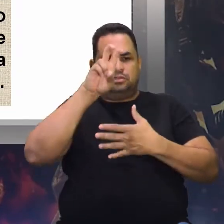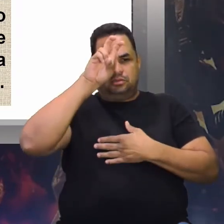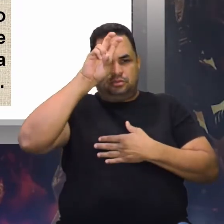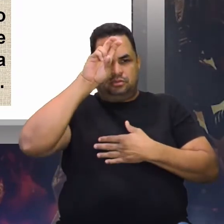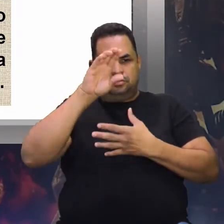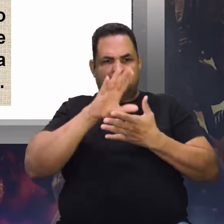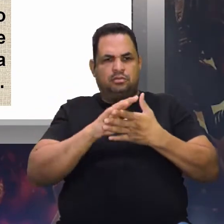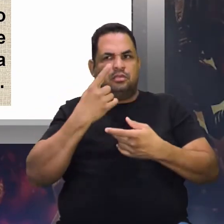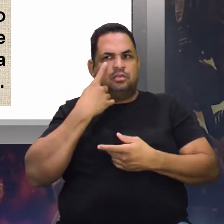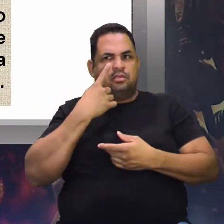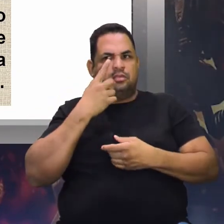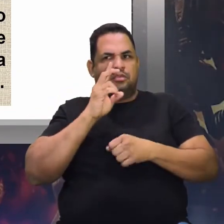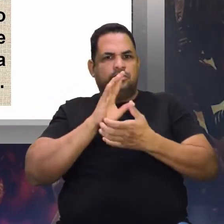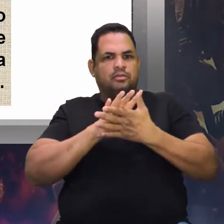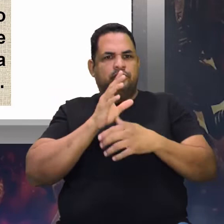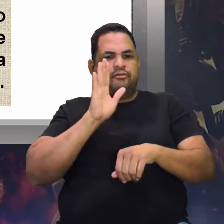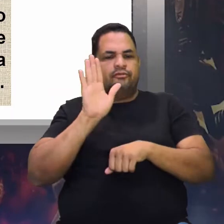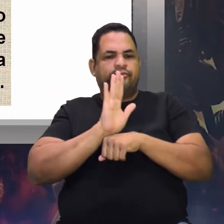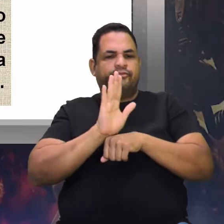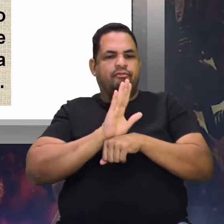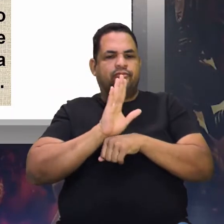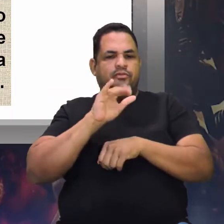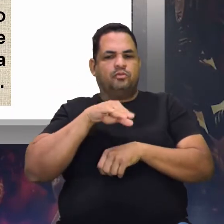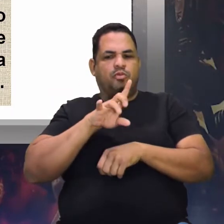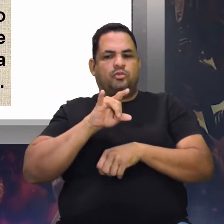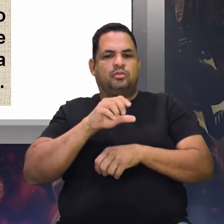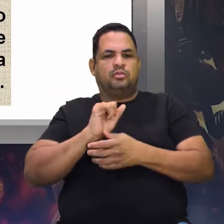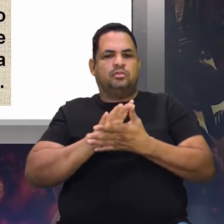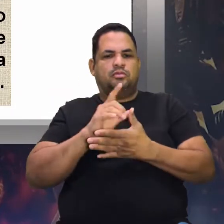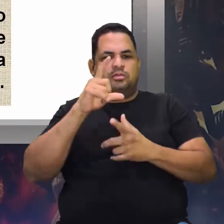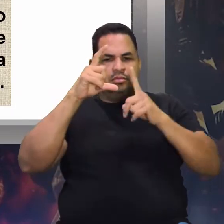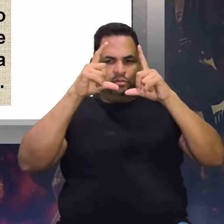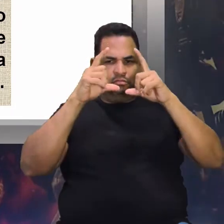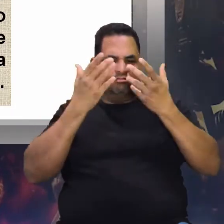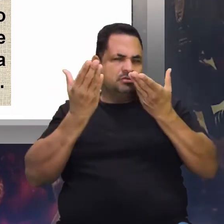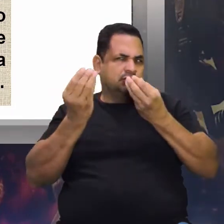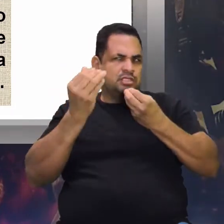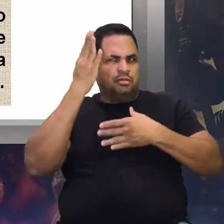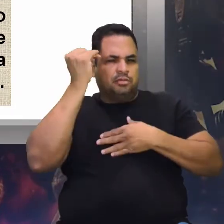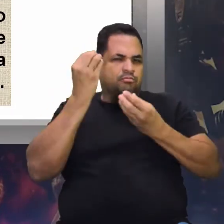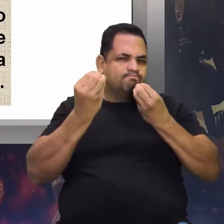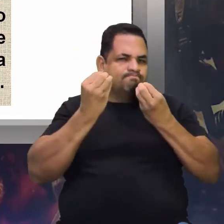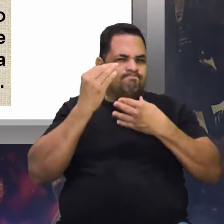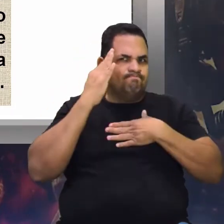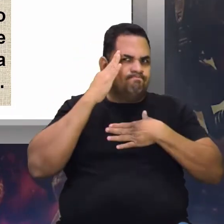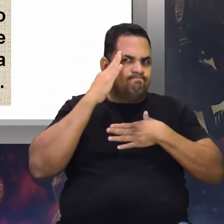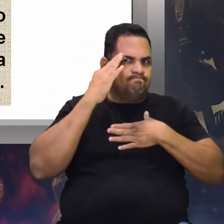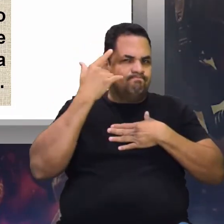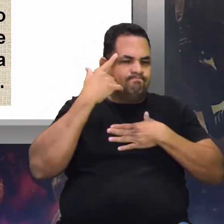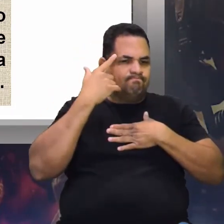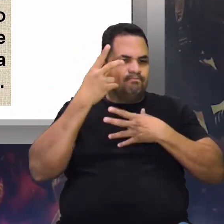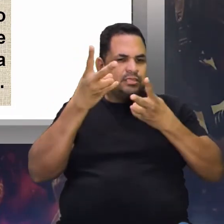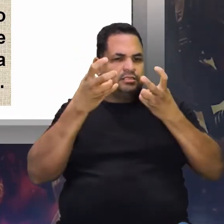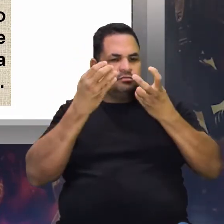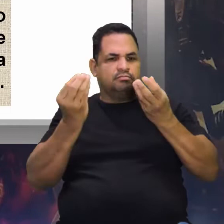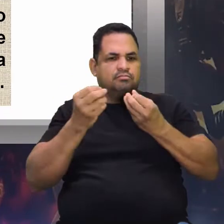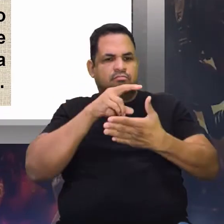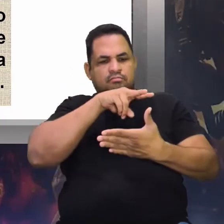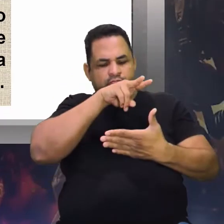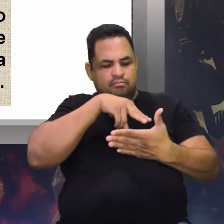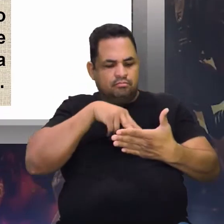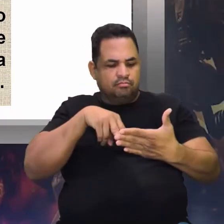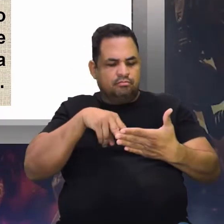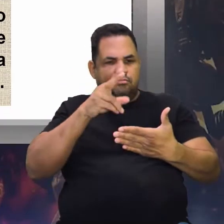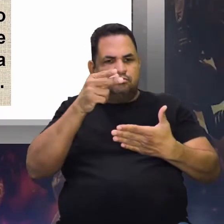aquele filme A Múmia, tem um retrato mais ou menos de como é a leitura das paredes,